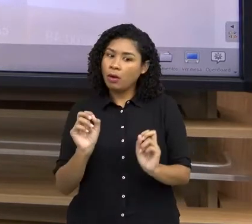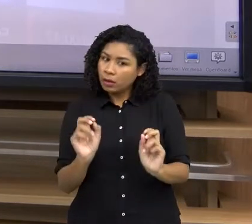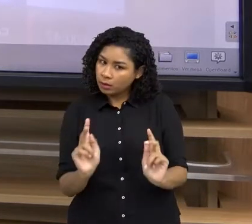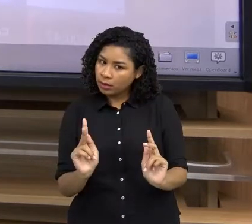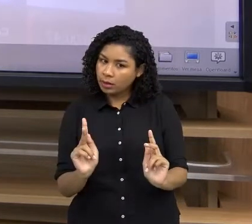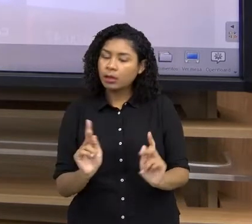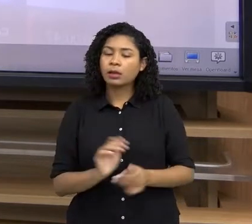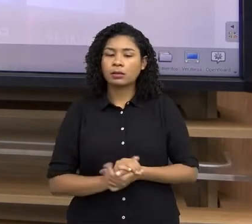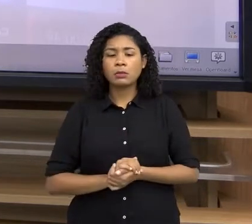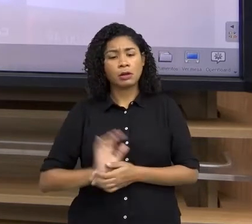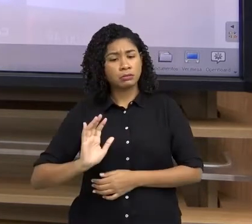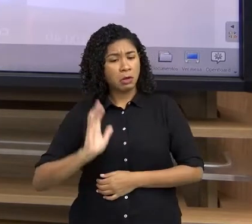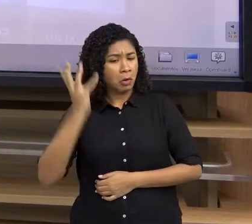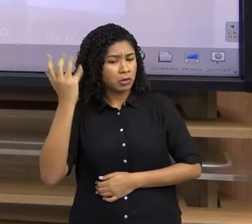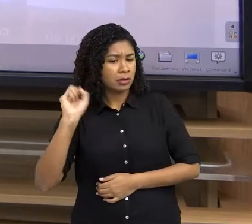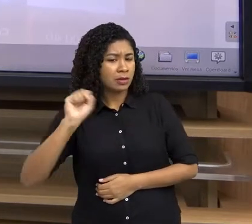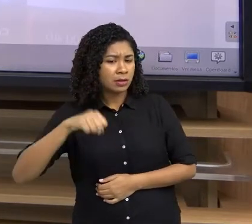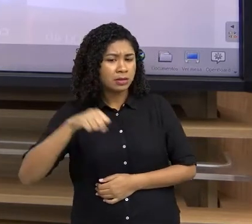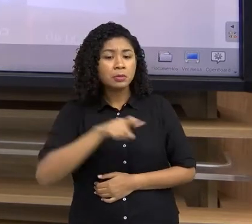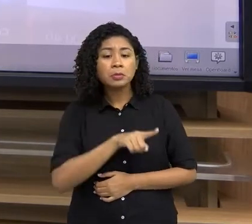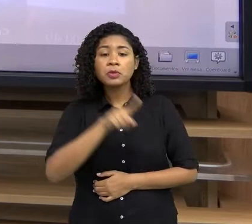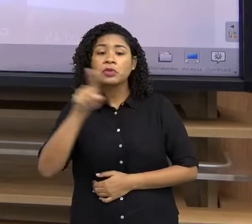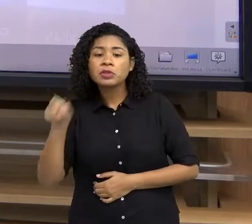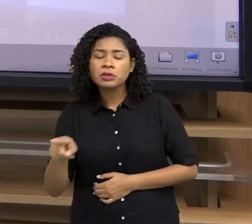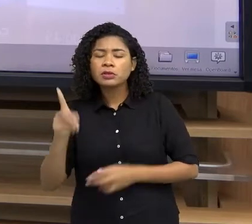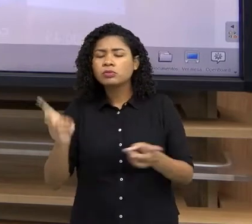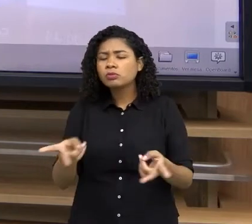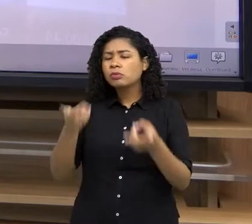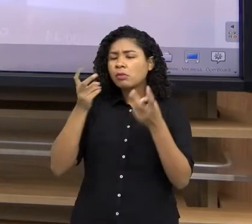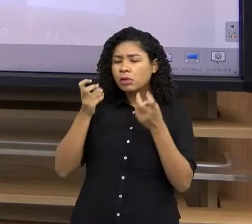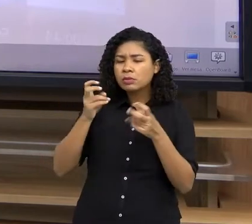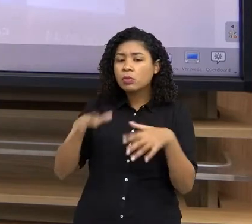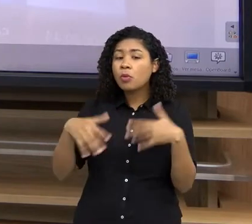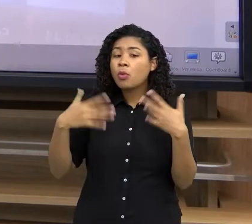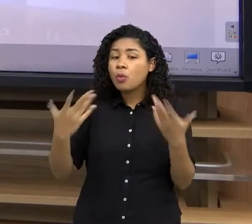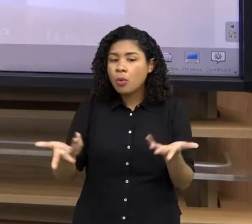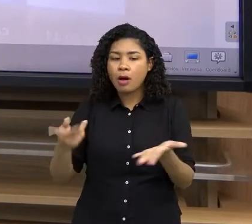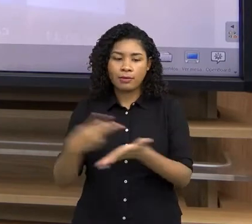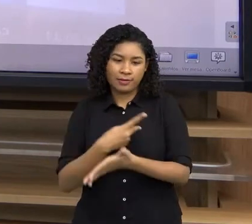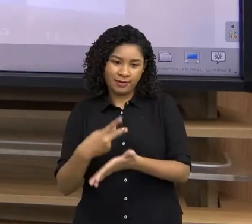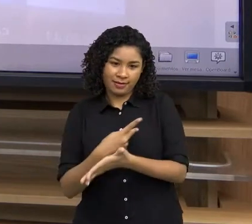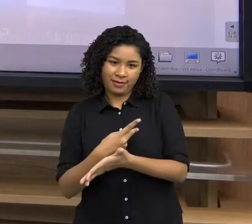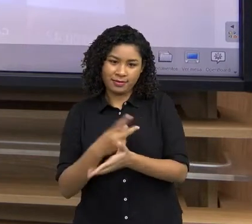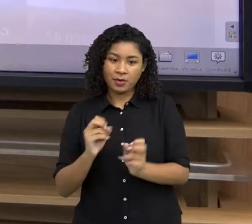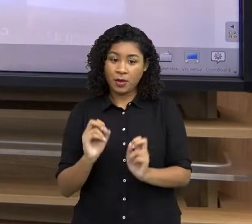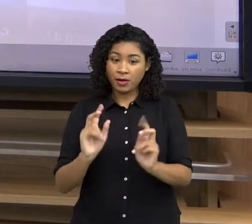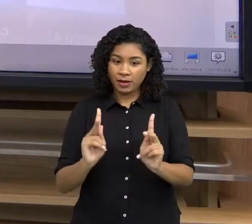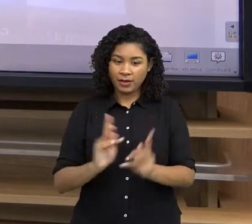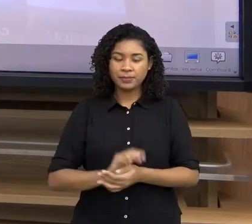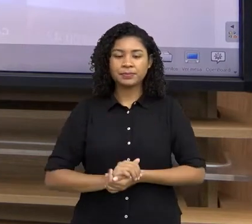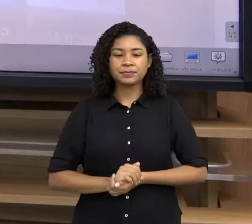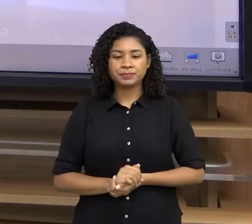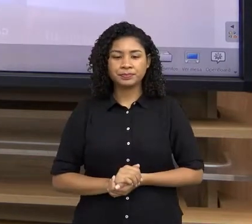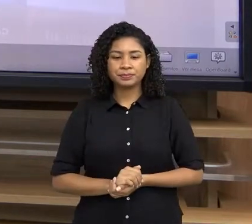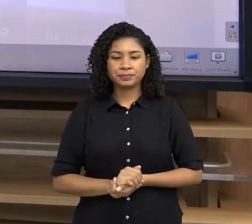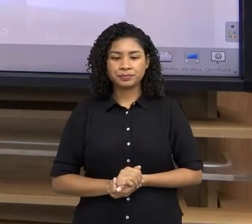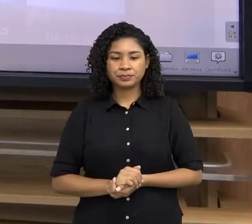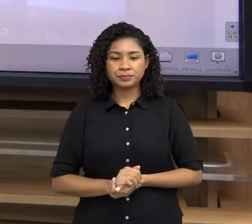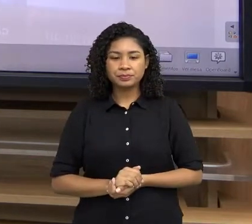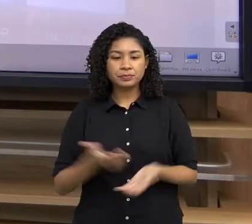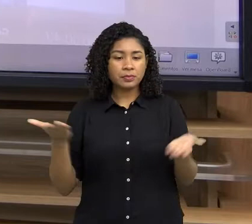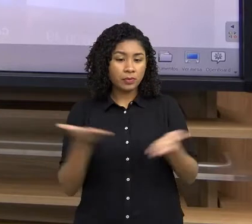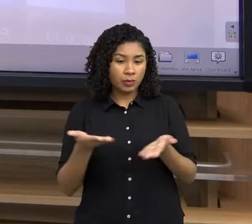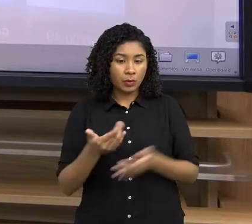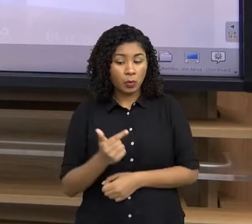tipo de questão que acontece para você identificar a que é a errada, né? Vamos agora então ver essa questão, a